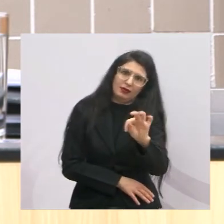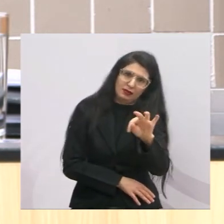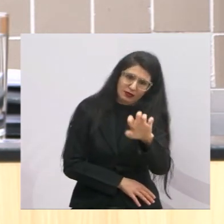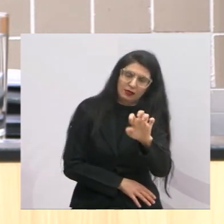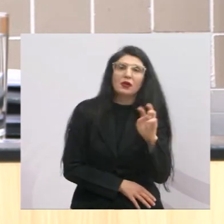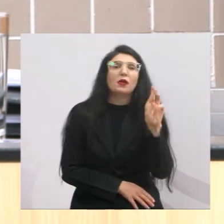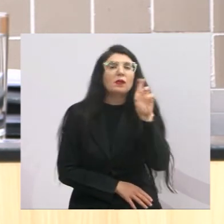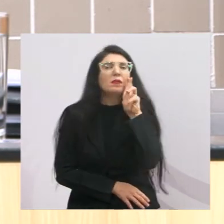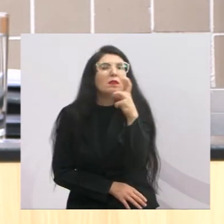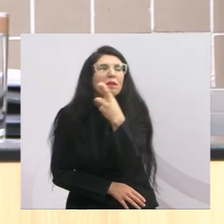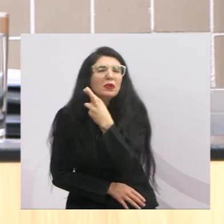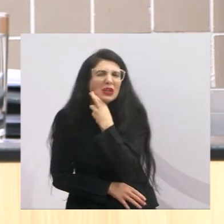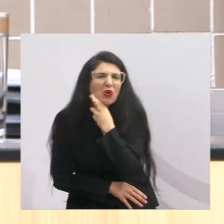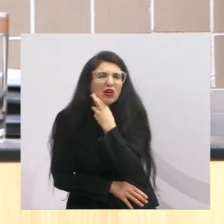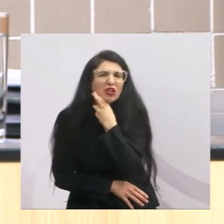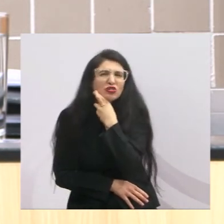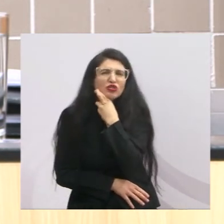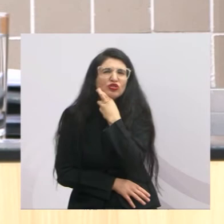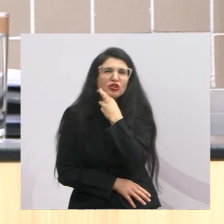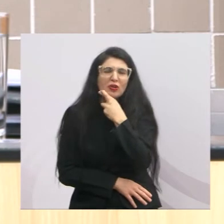sessão.